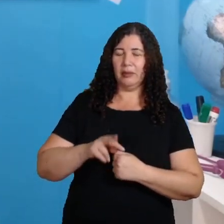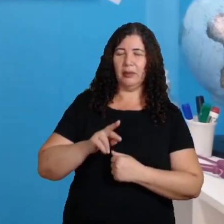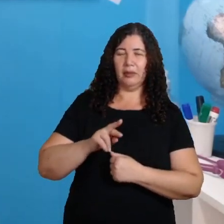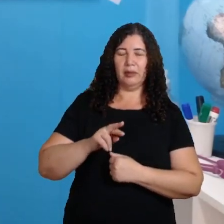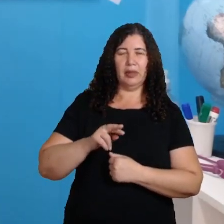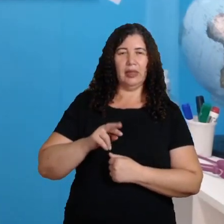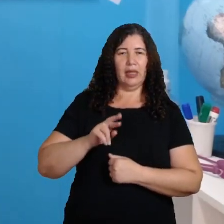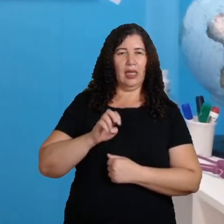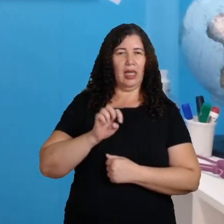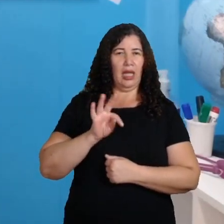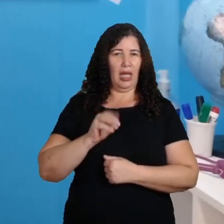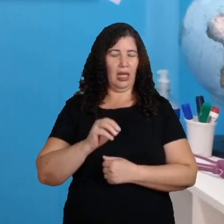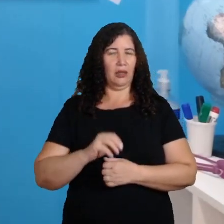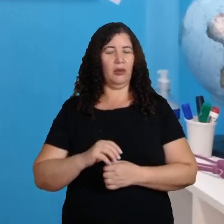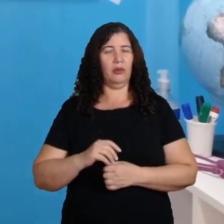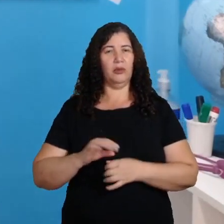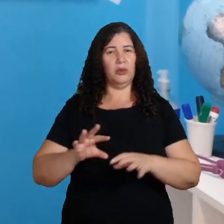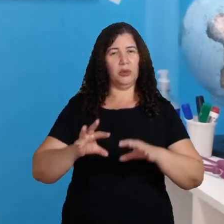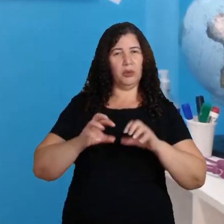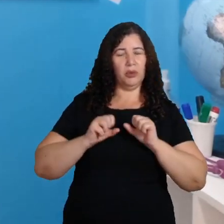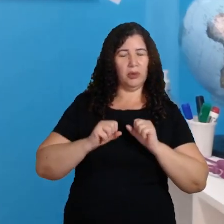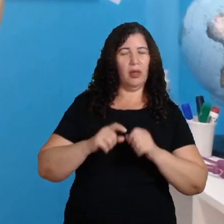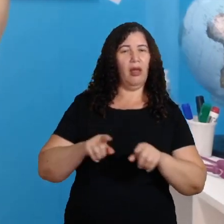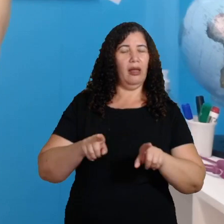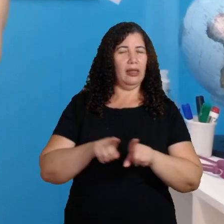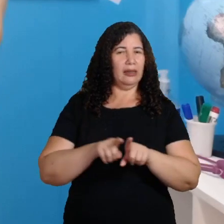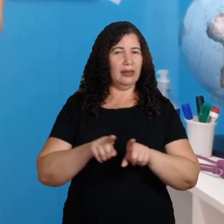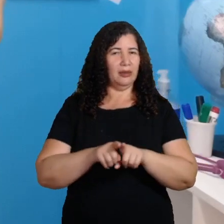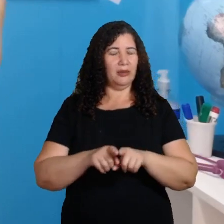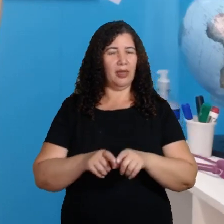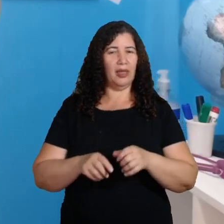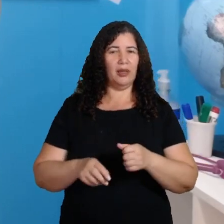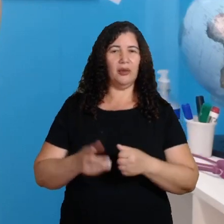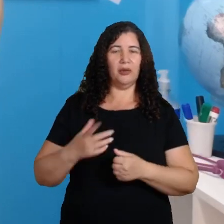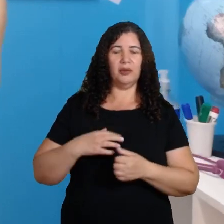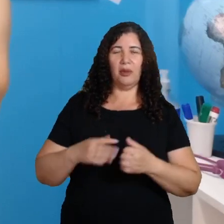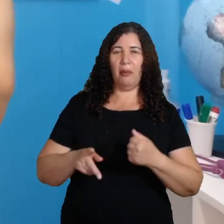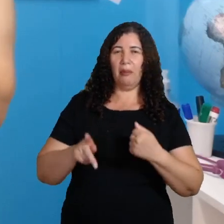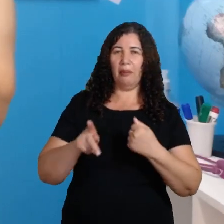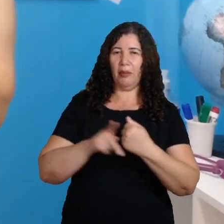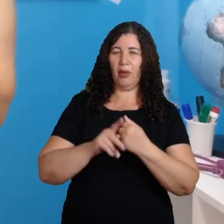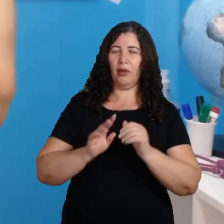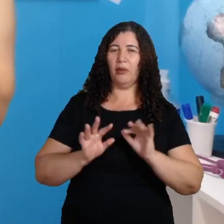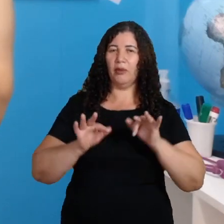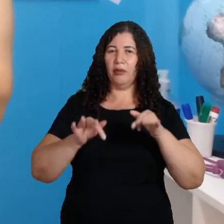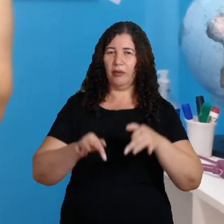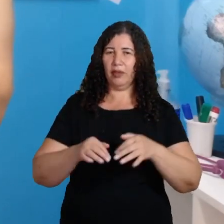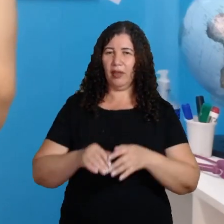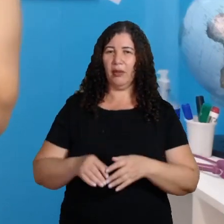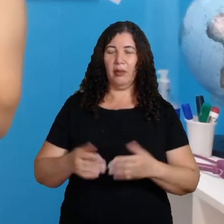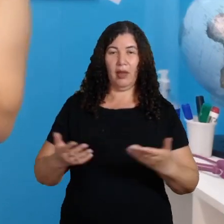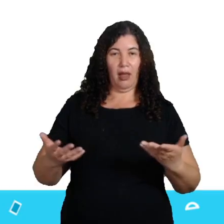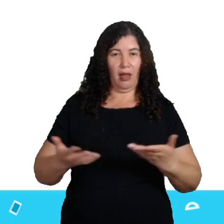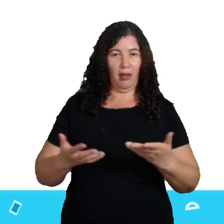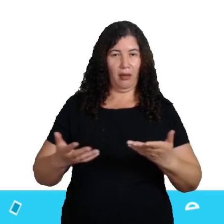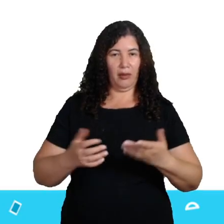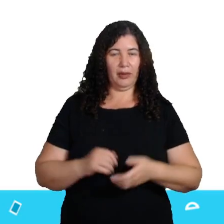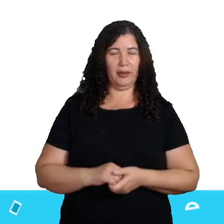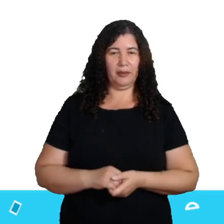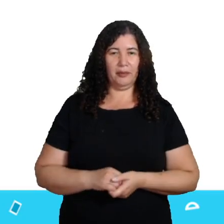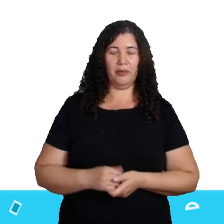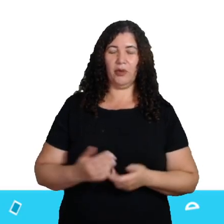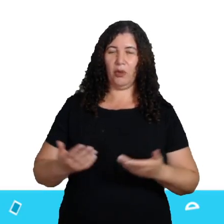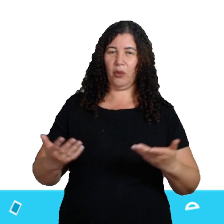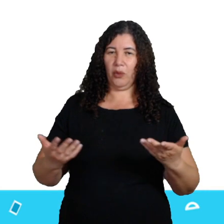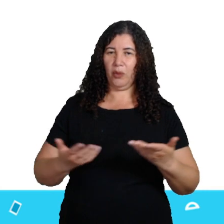pronomes possessivos, para finalizarmos o estudo de pronomes para este momento,